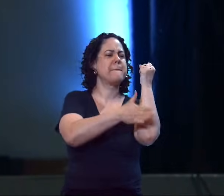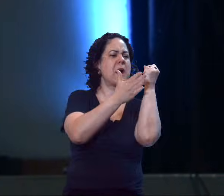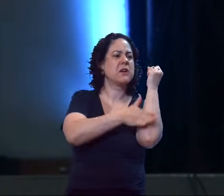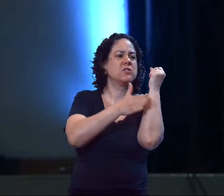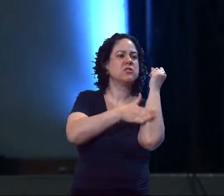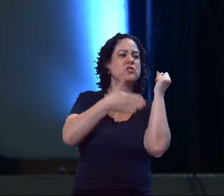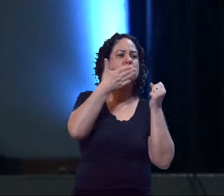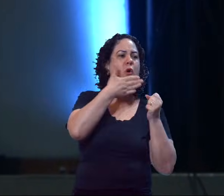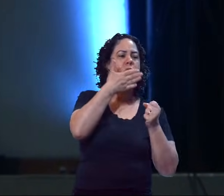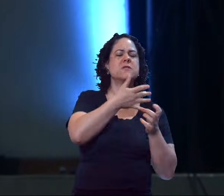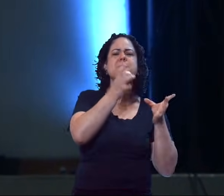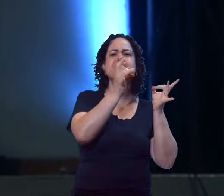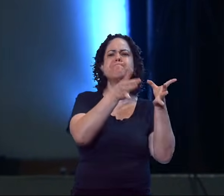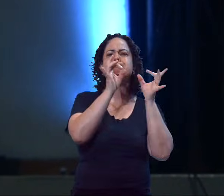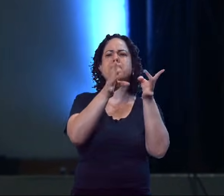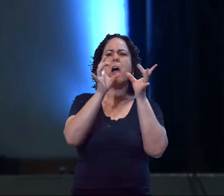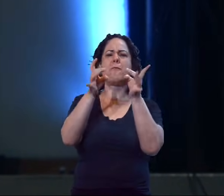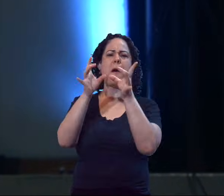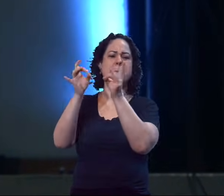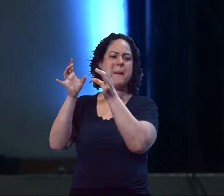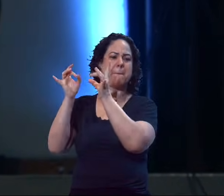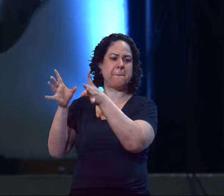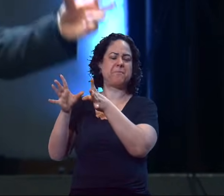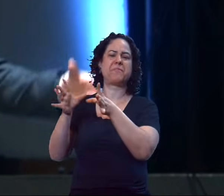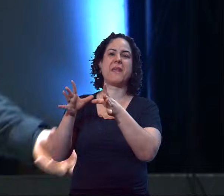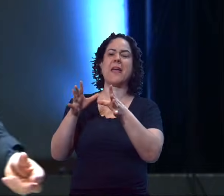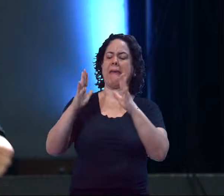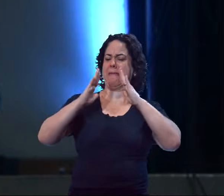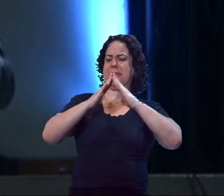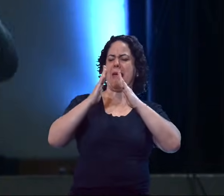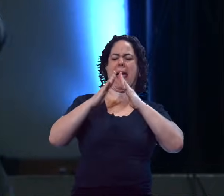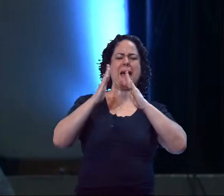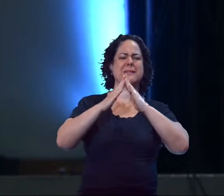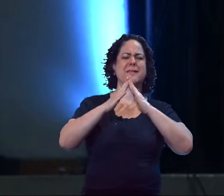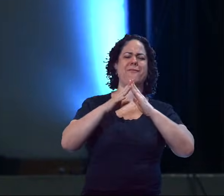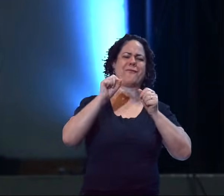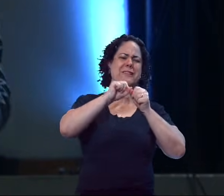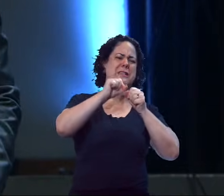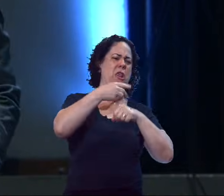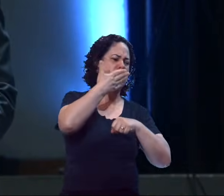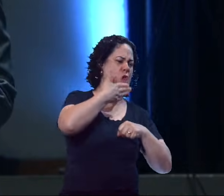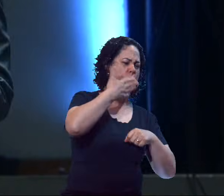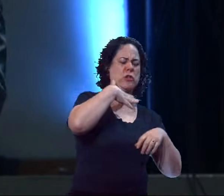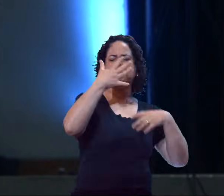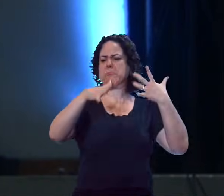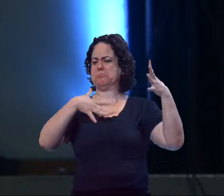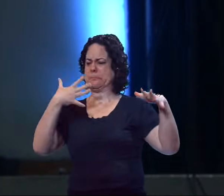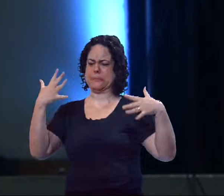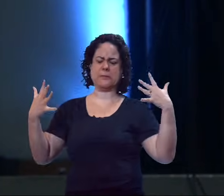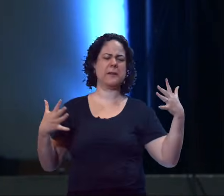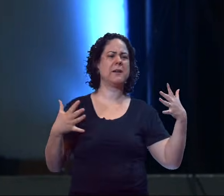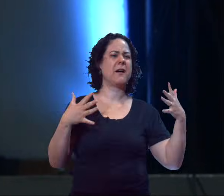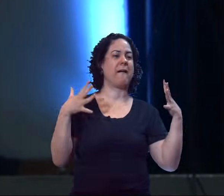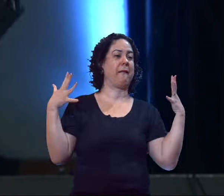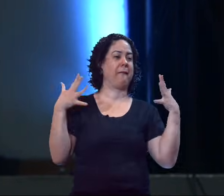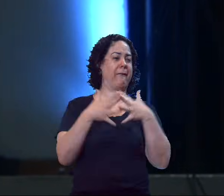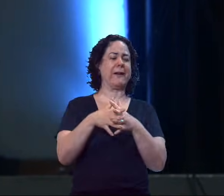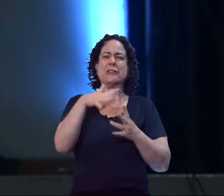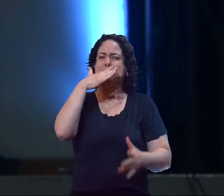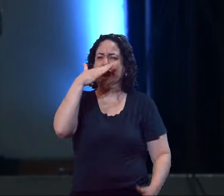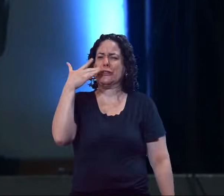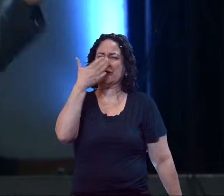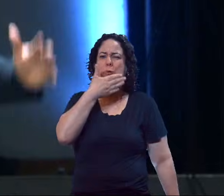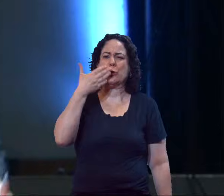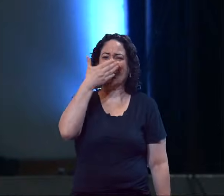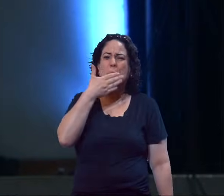abacaxi, doce para tudo que era lugar, e começou uma bagunça lá em casa, e fazendo doce, fazendo aquela correria, e tá confusão, cheira de doce.